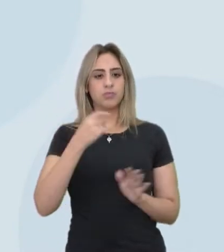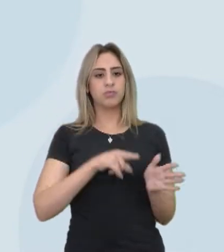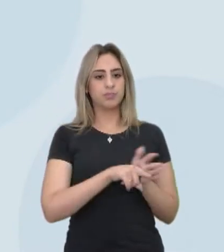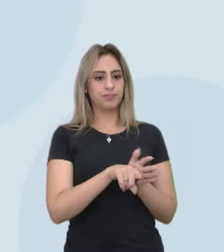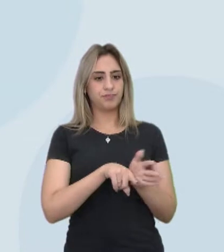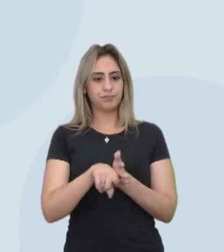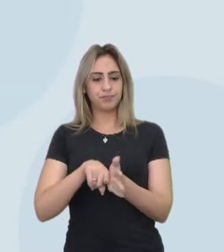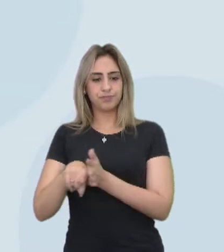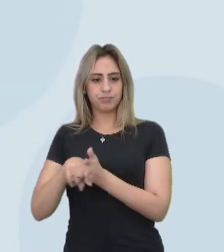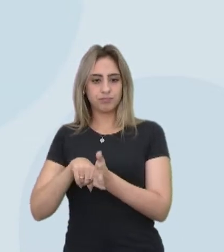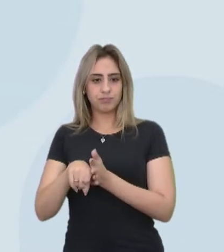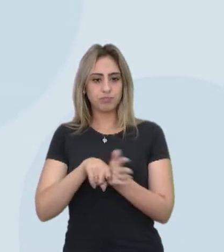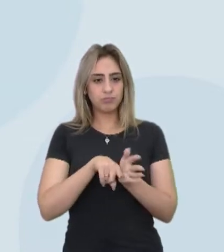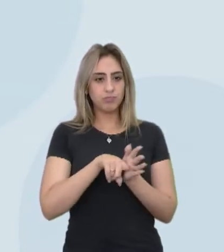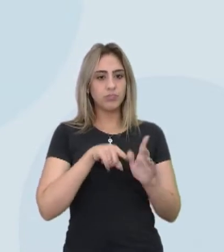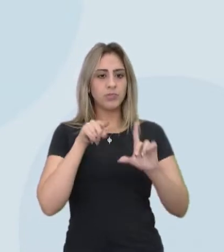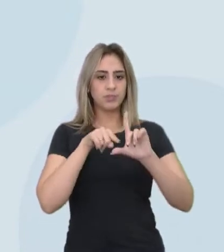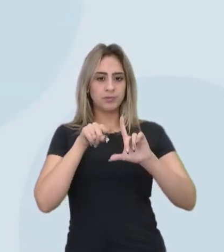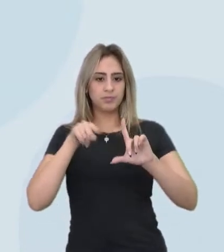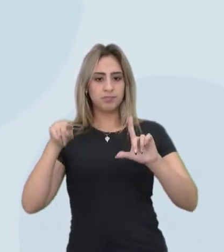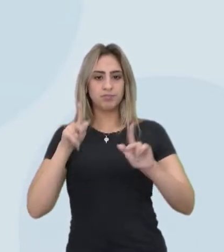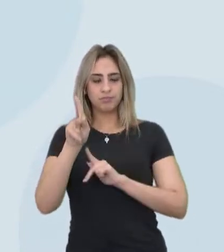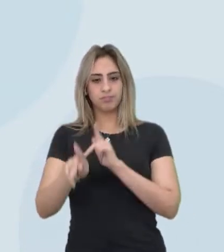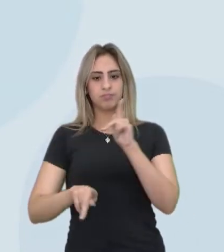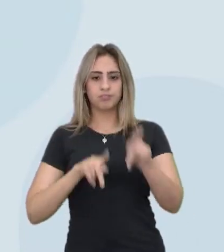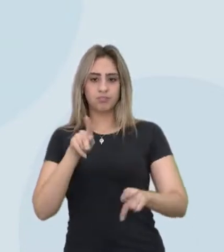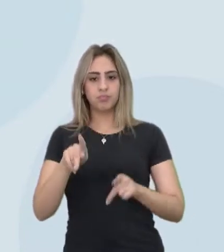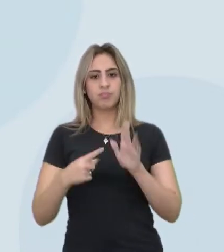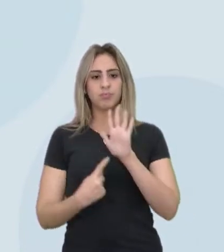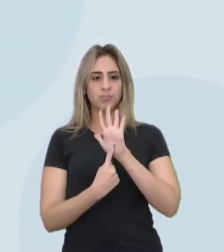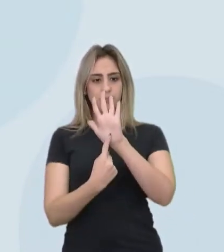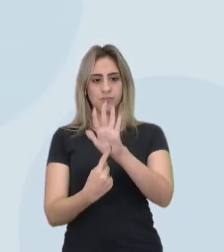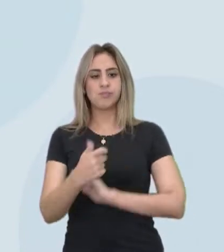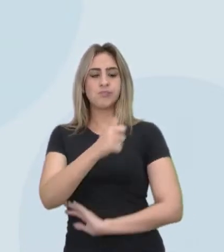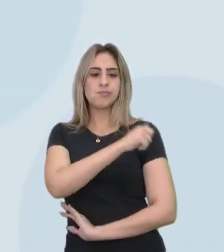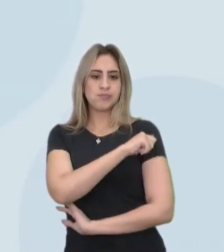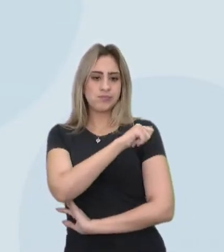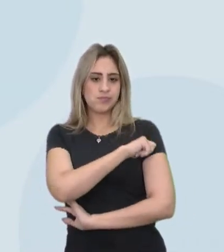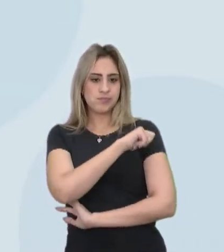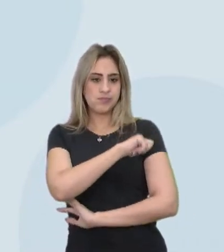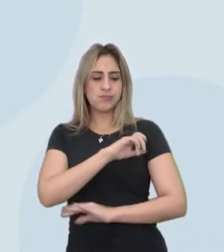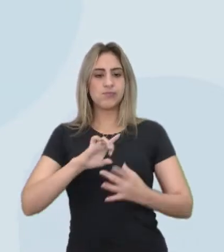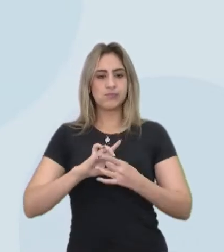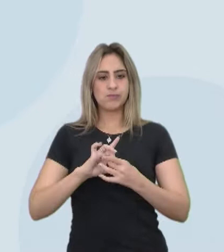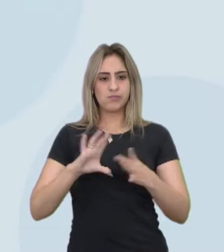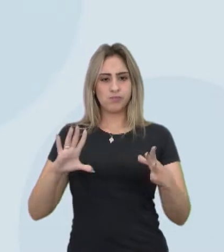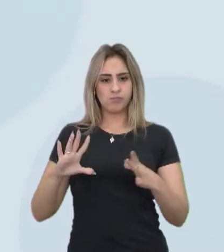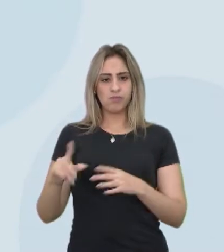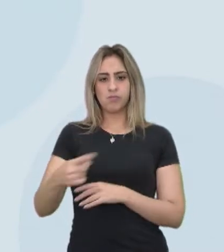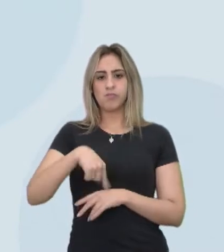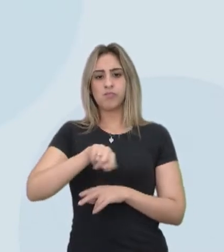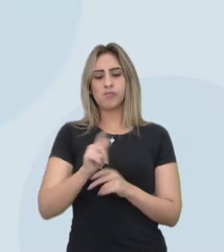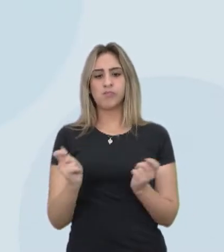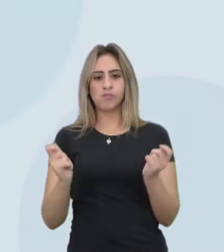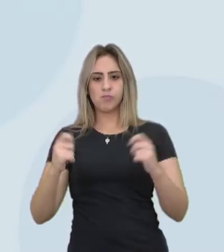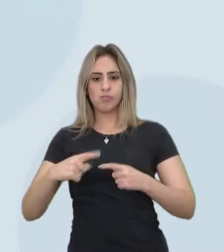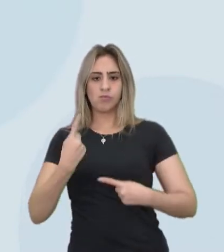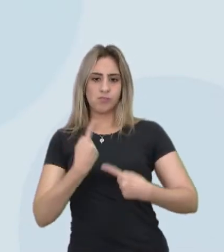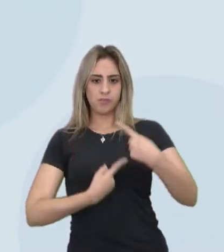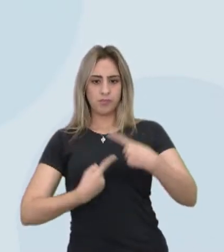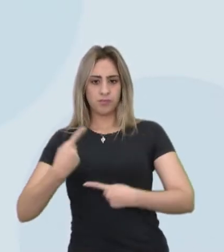nosso objetivo mais importante aí é compreender a importância do levantamento de dados sobre